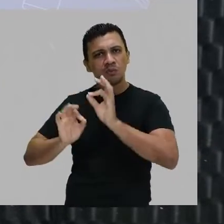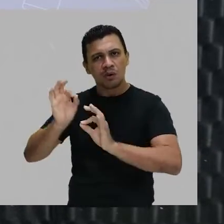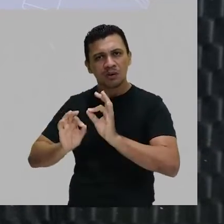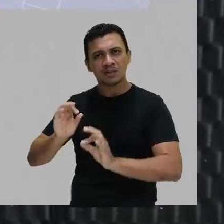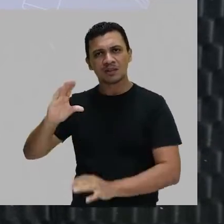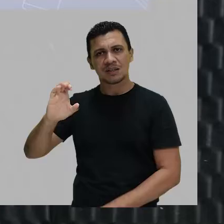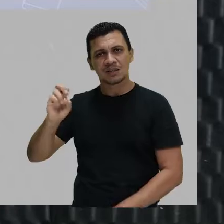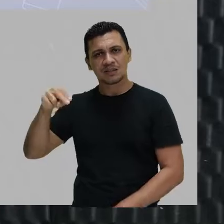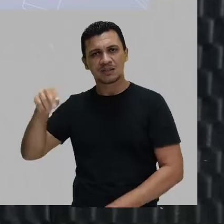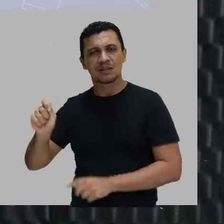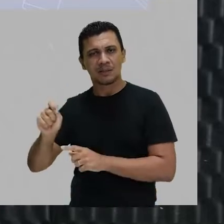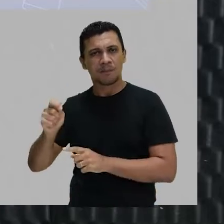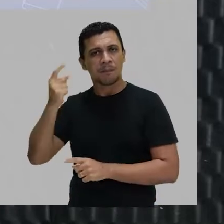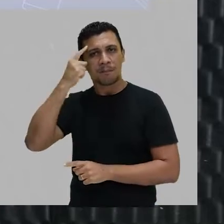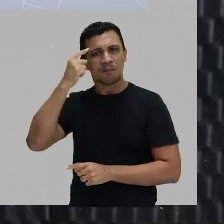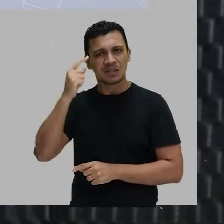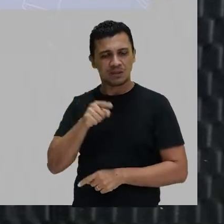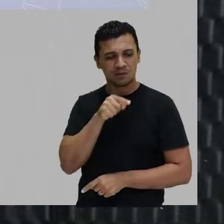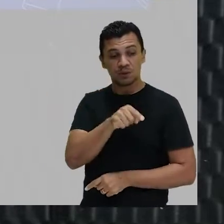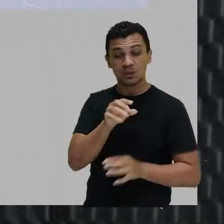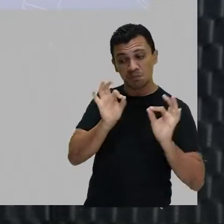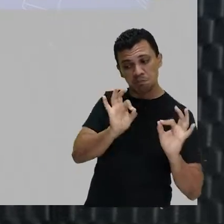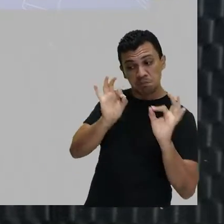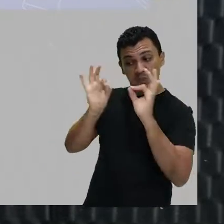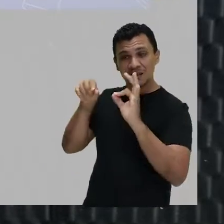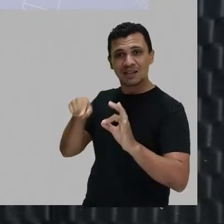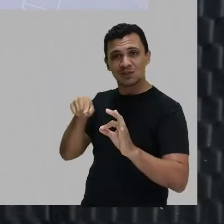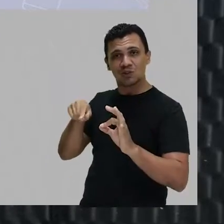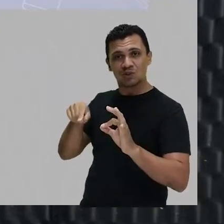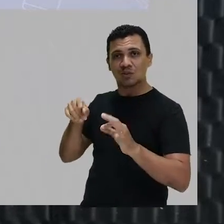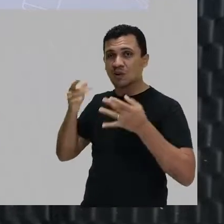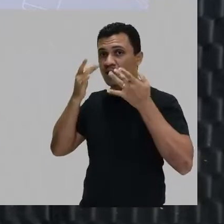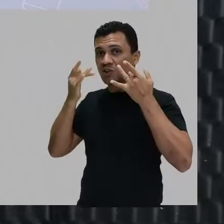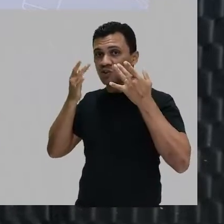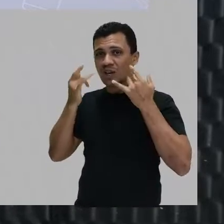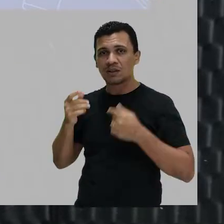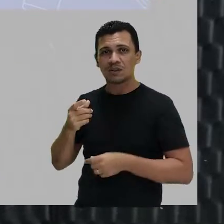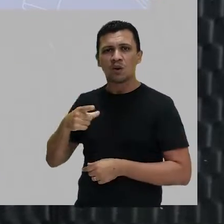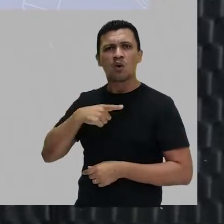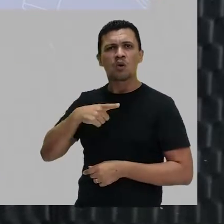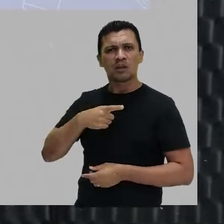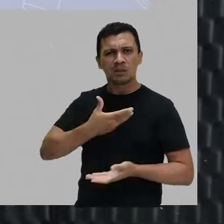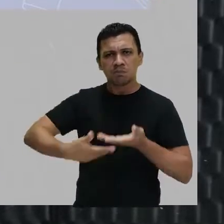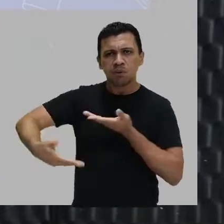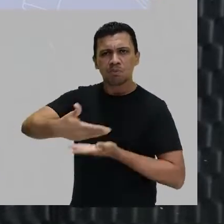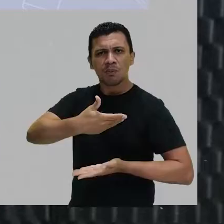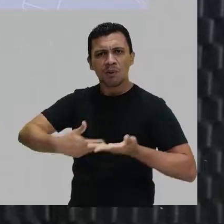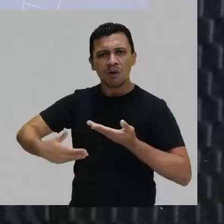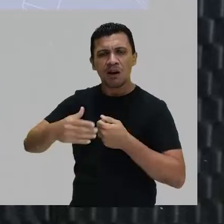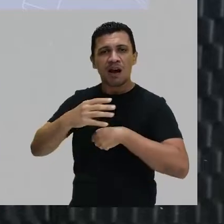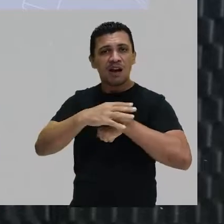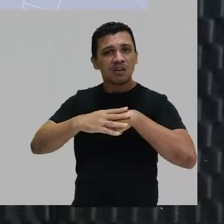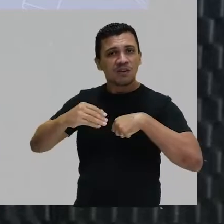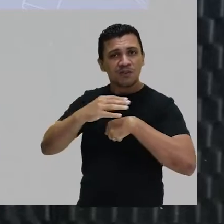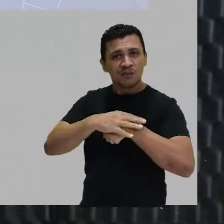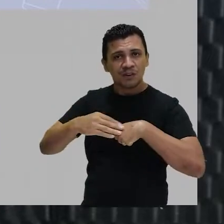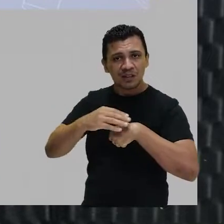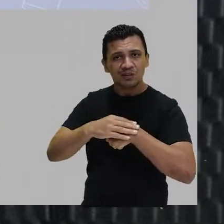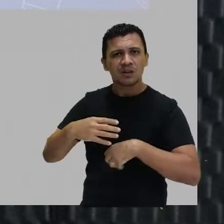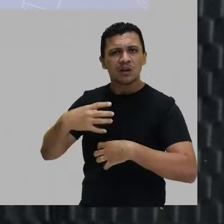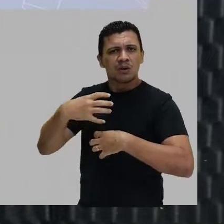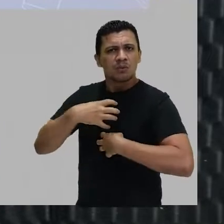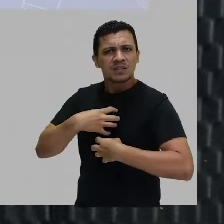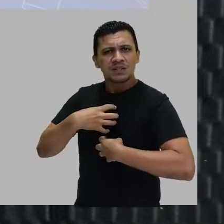um espetáculo, uma peça de teatro, onde esta relação de afeto um com o outro acabe criando uma